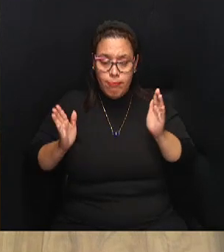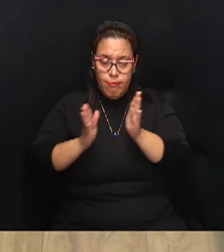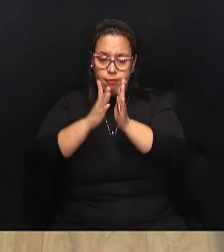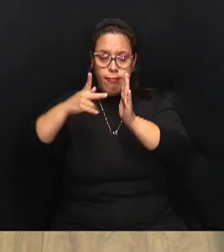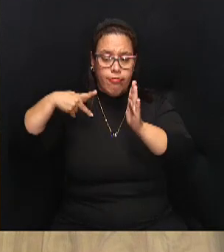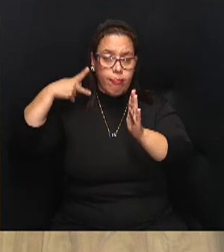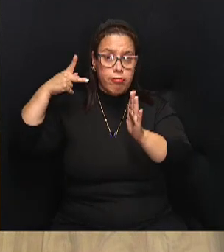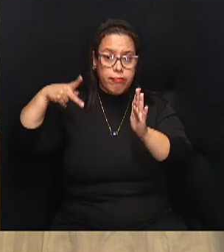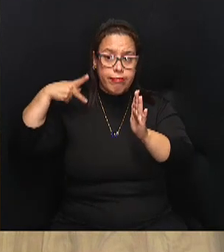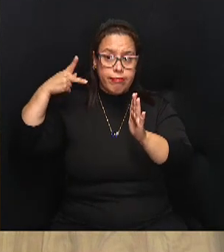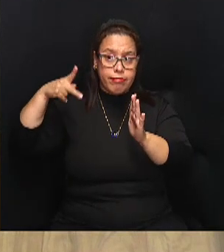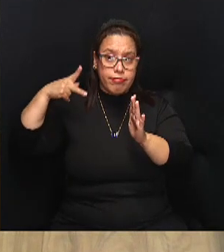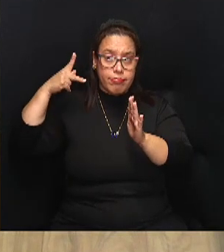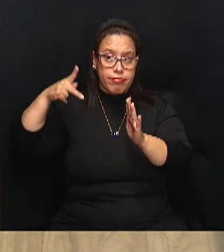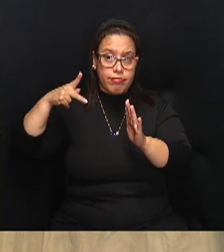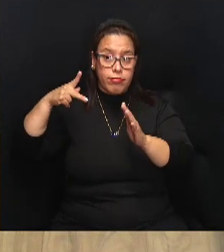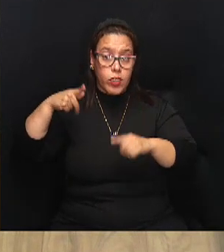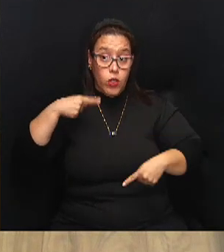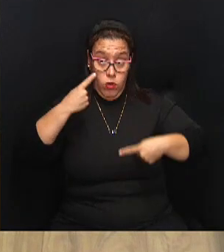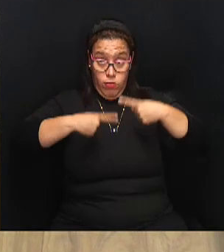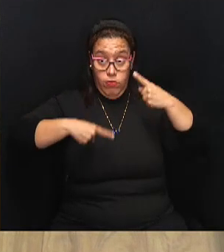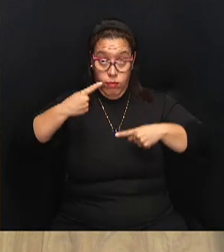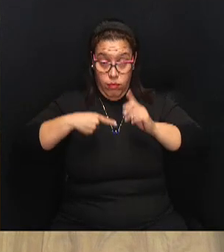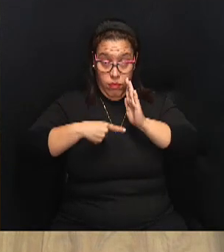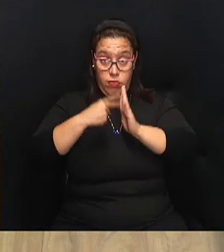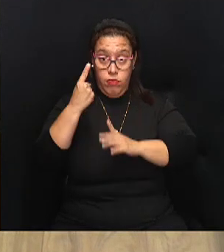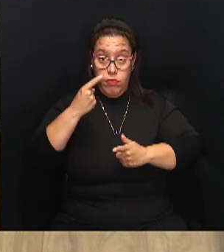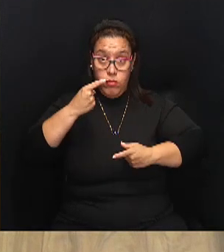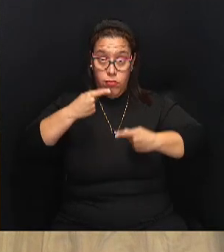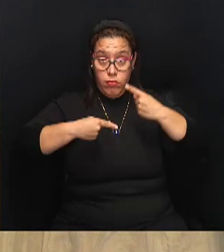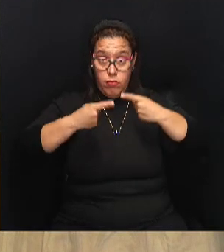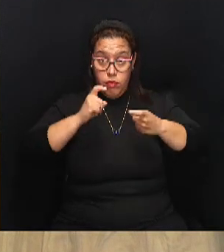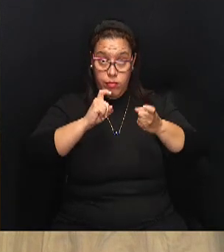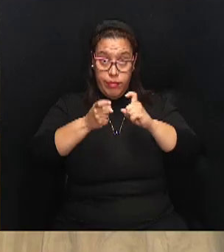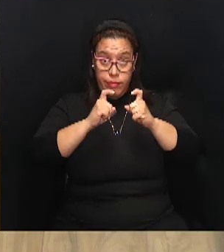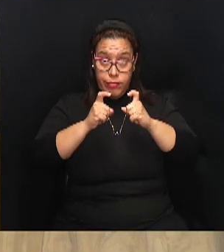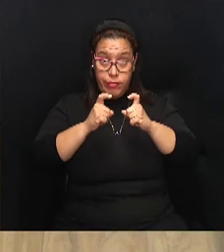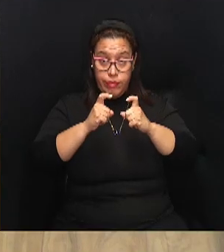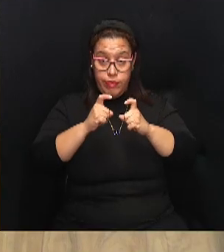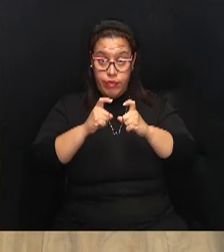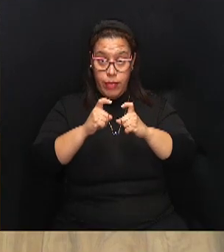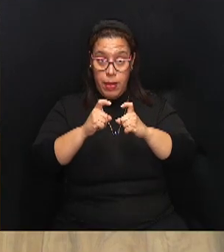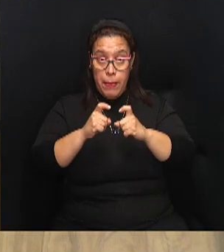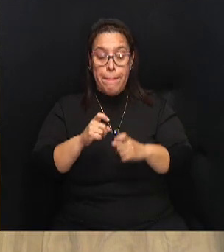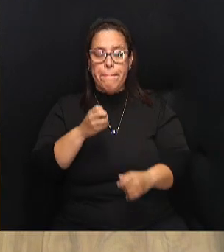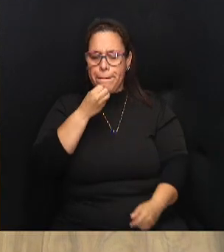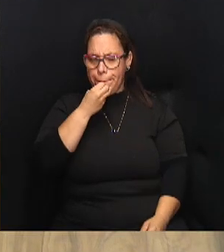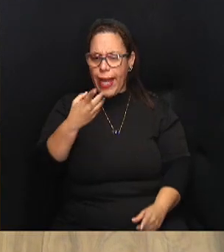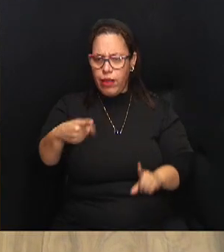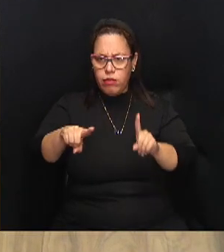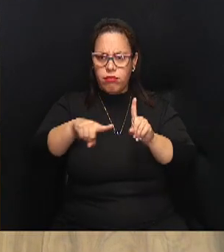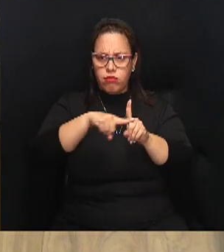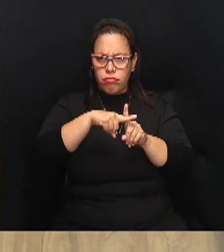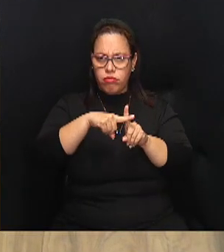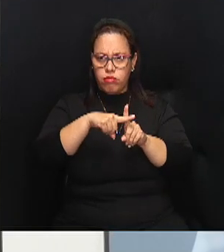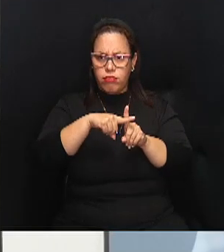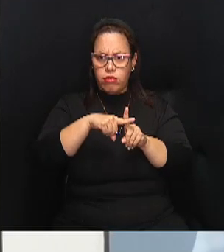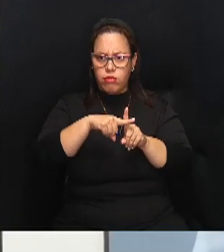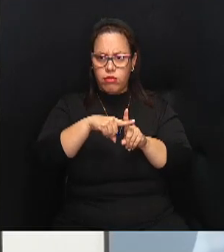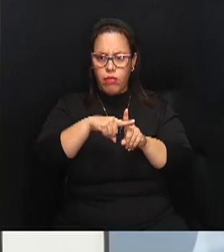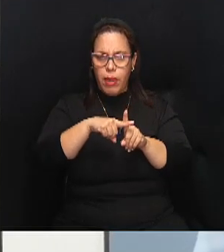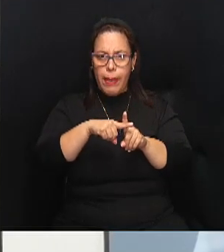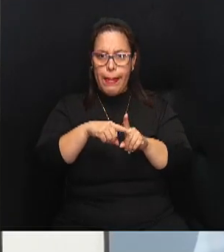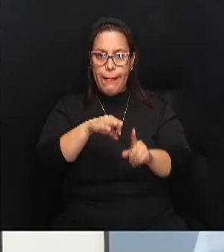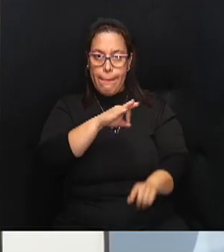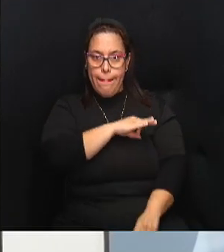parlamentar, isso está sendo discutido. A primeira reunião nossa foi uma reunião bem positiva, porque contou ali, né, com a